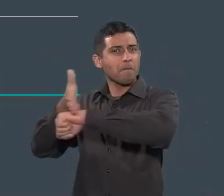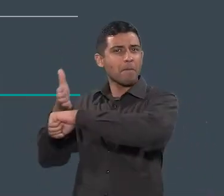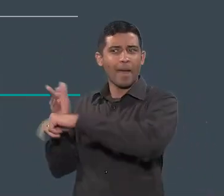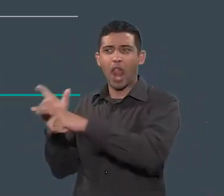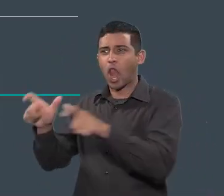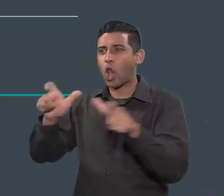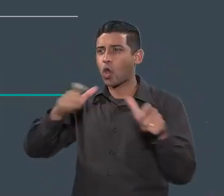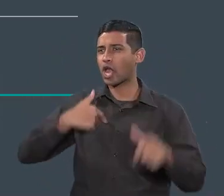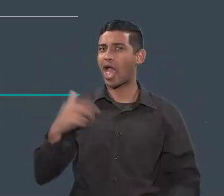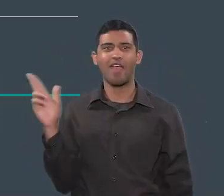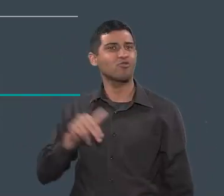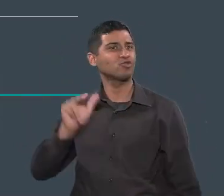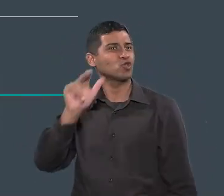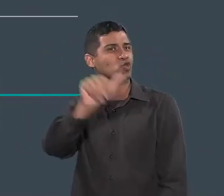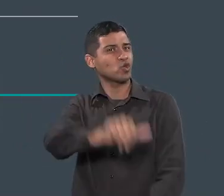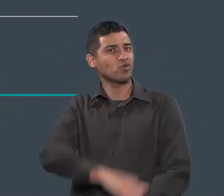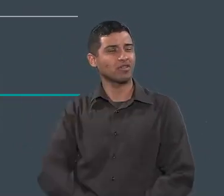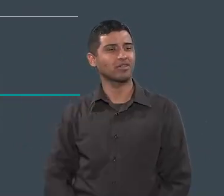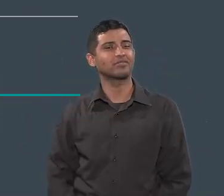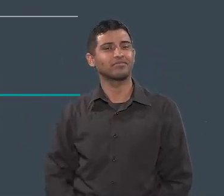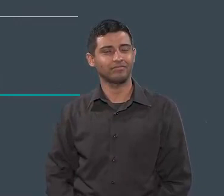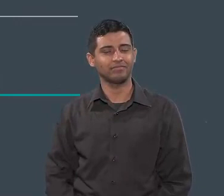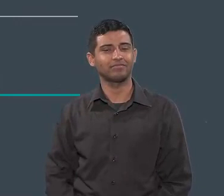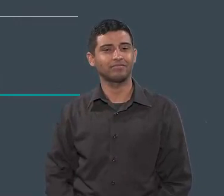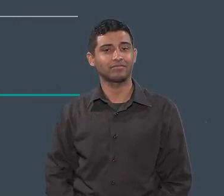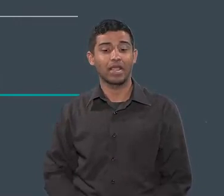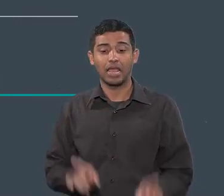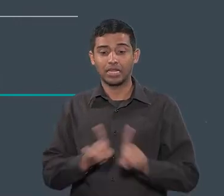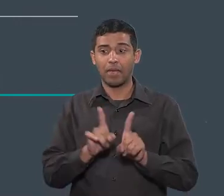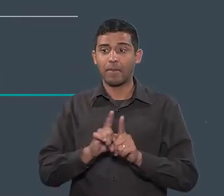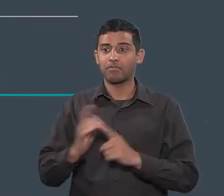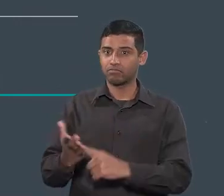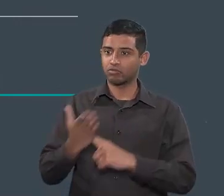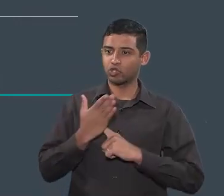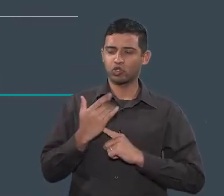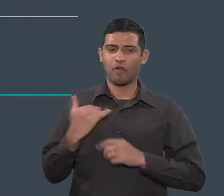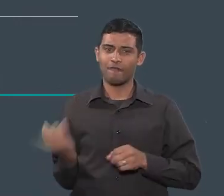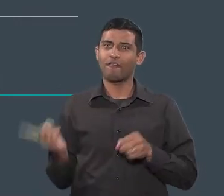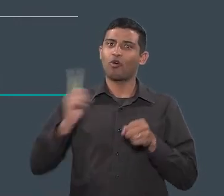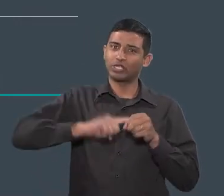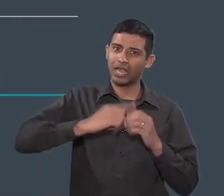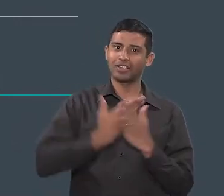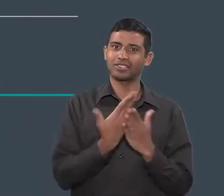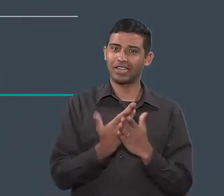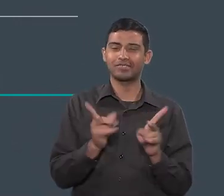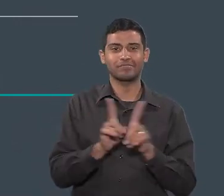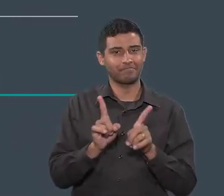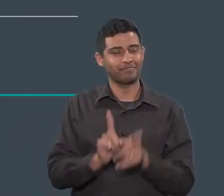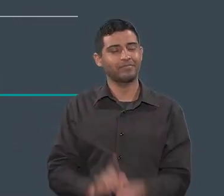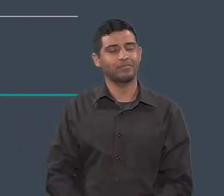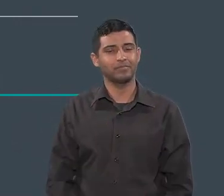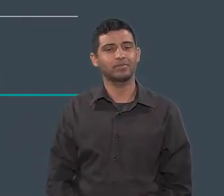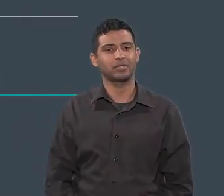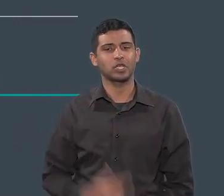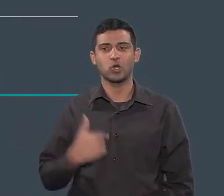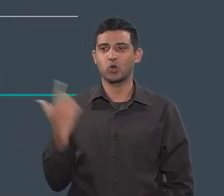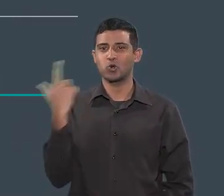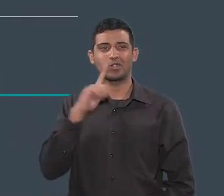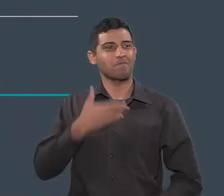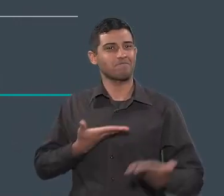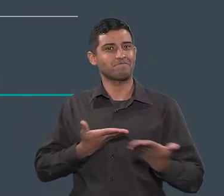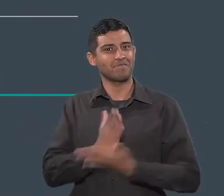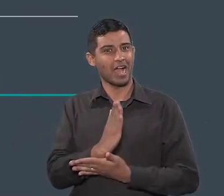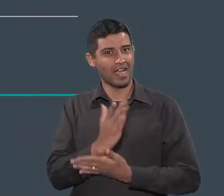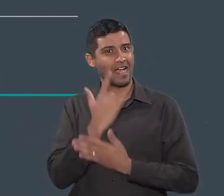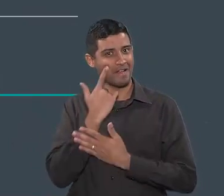tive a oportunidade de entrar e, inclusive, me incentivou a voltar a estudar também. E eu consegui passar